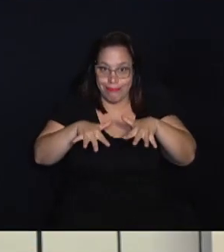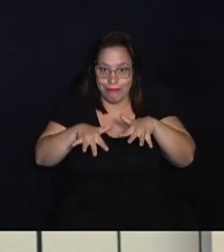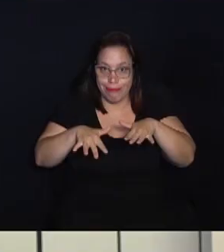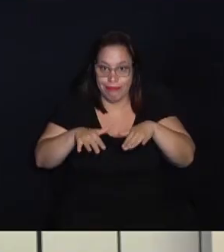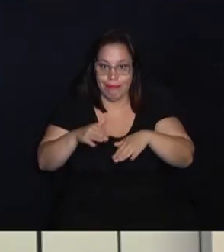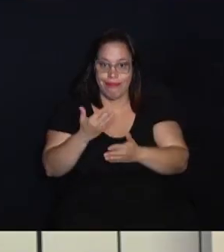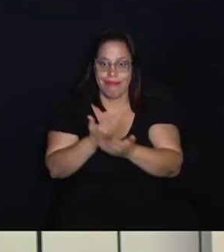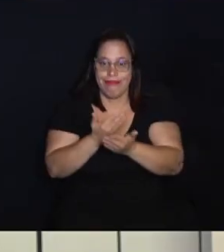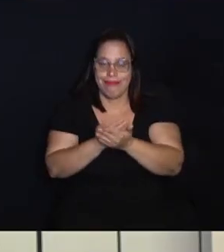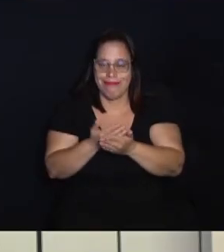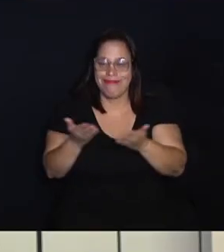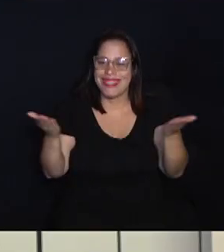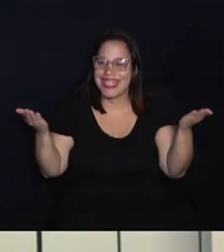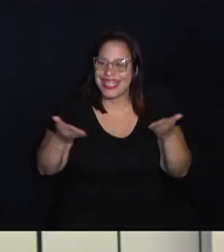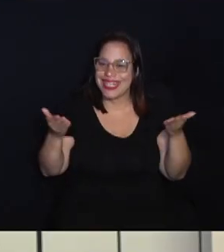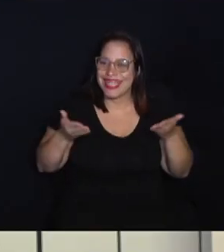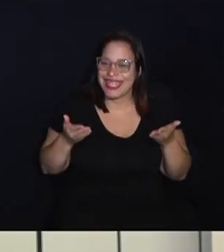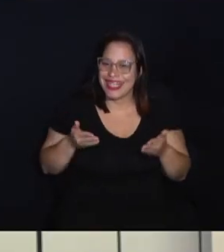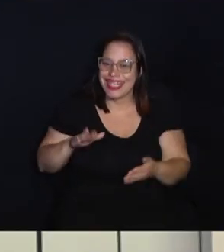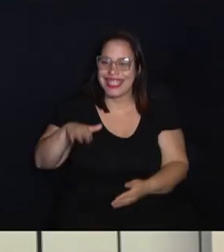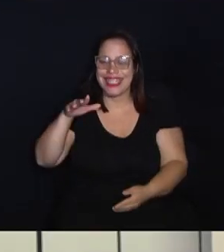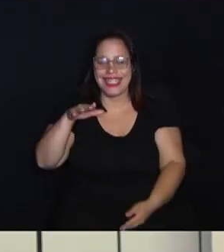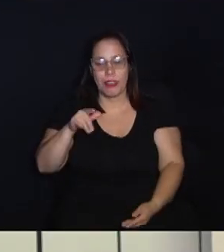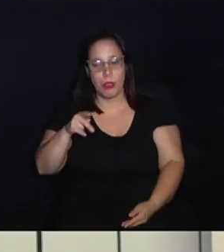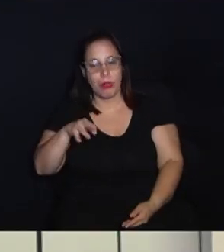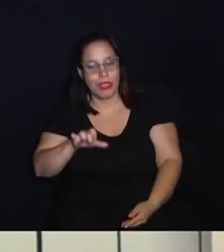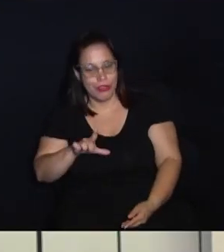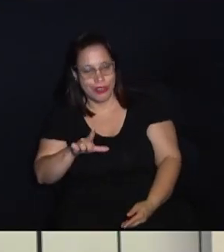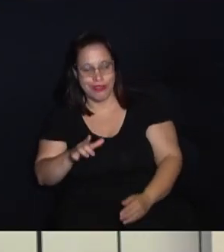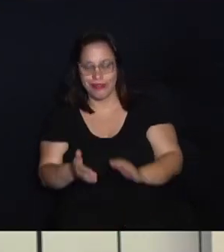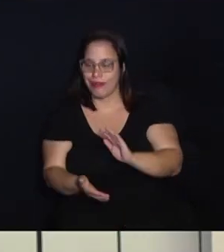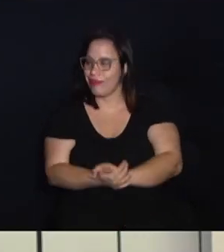estudantil, acompanhe agora mais um perfil.